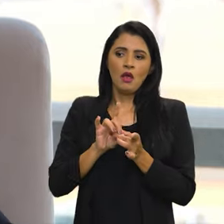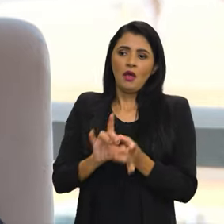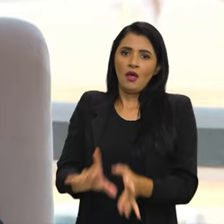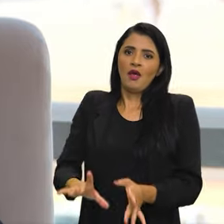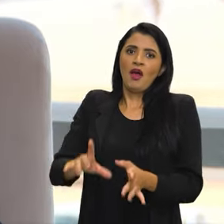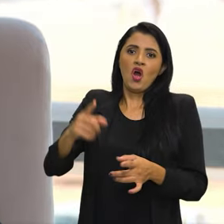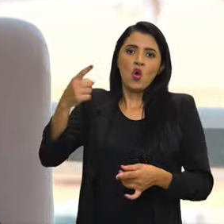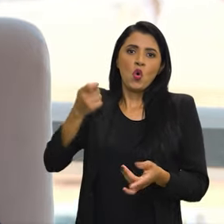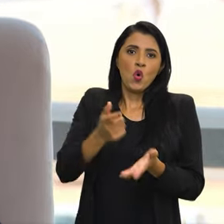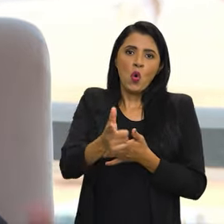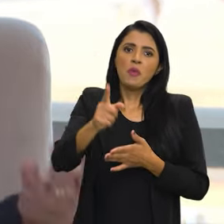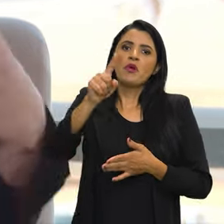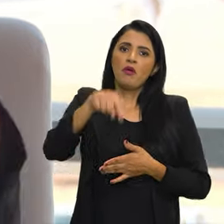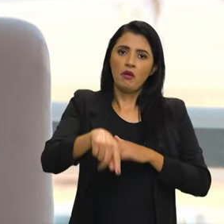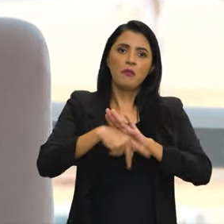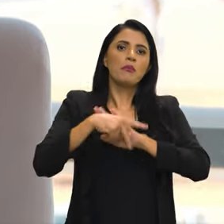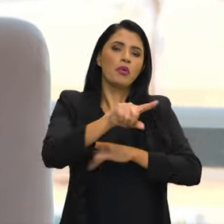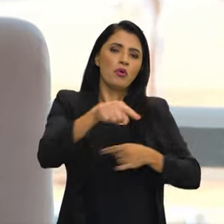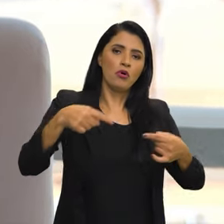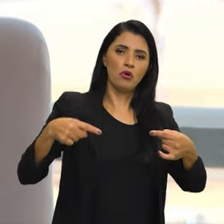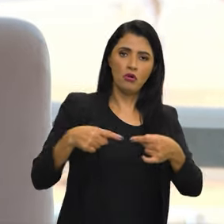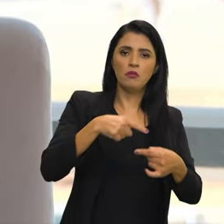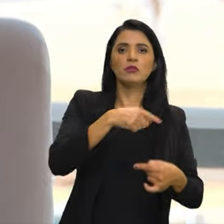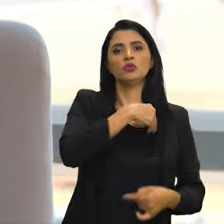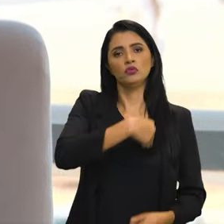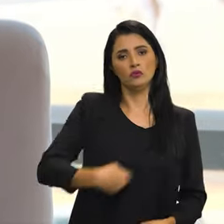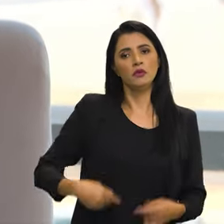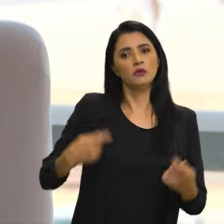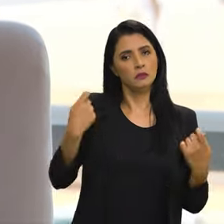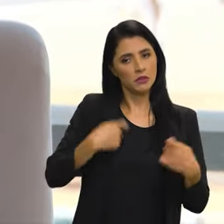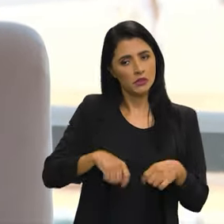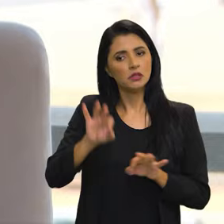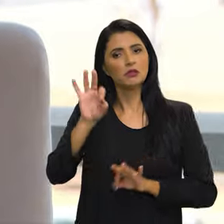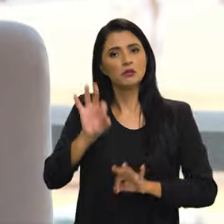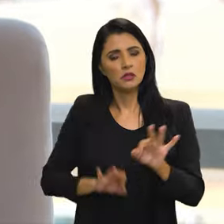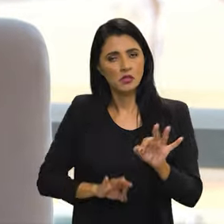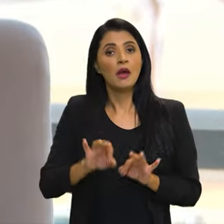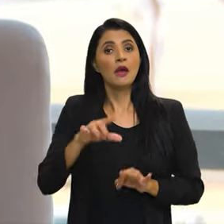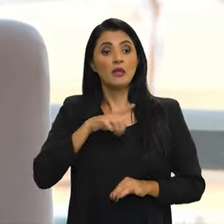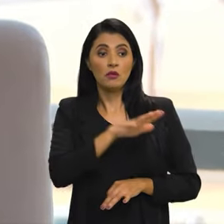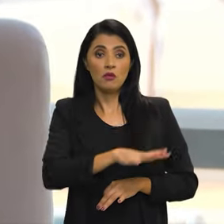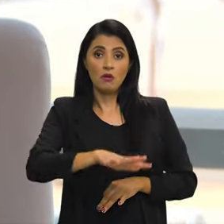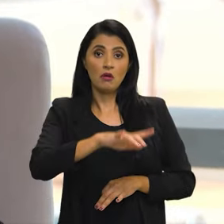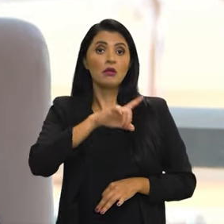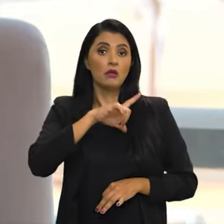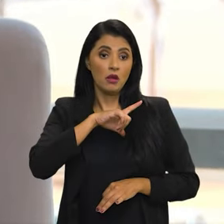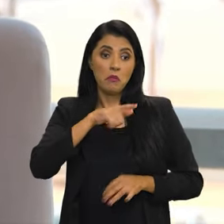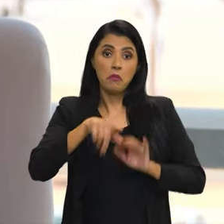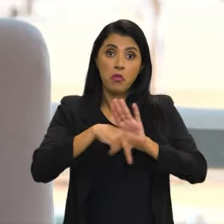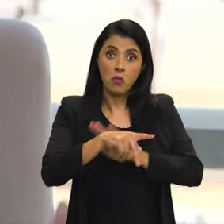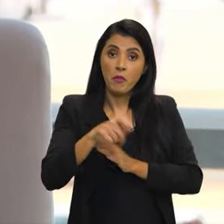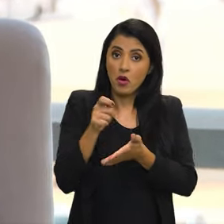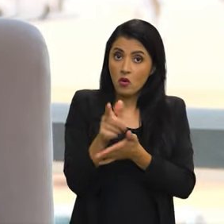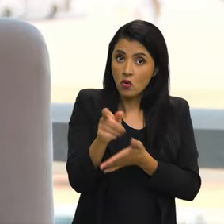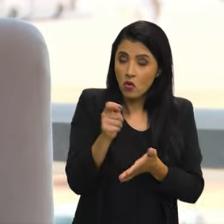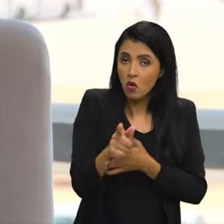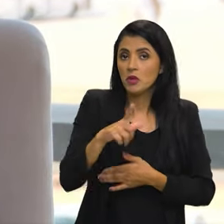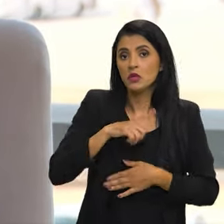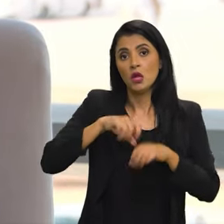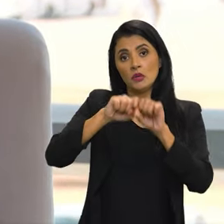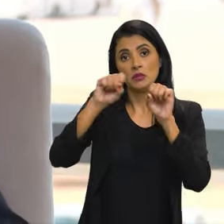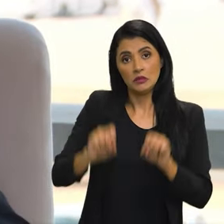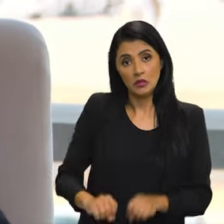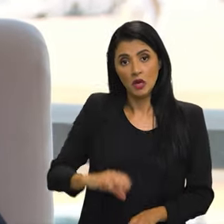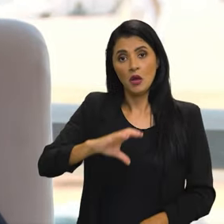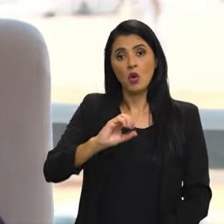compras. Então, gente tem, dentro do Ministério, na Secretaria de Gestão, uma área de compras importantes. A gente tem um sistema